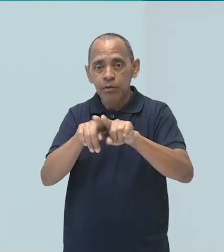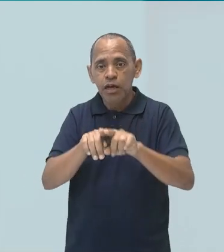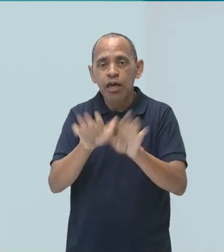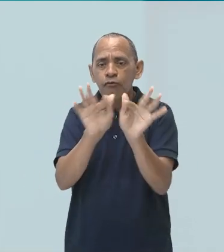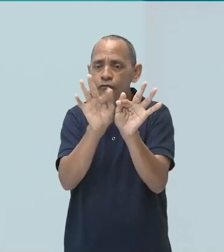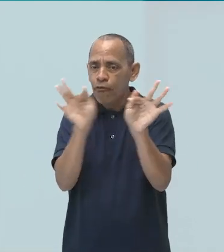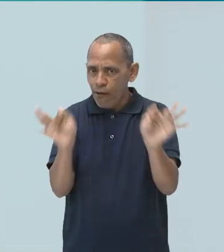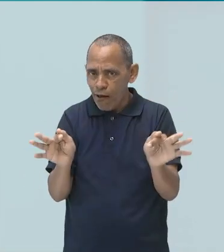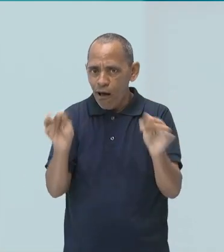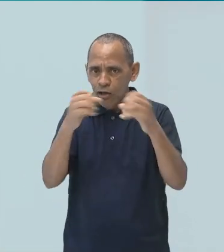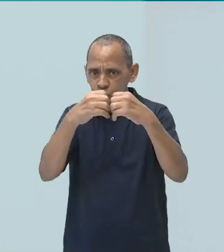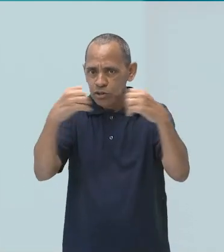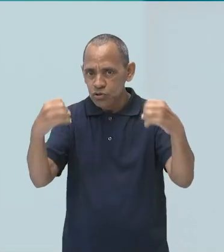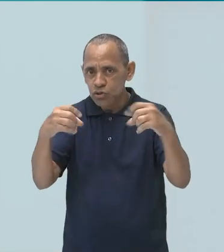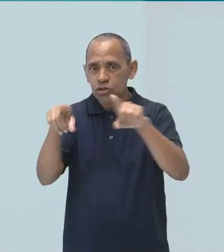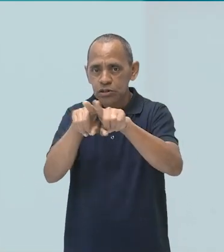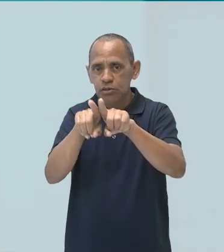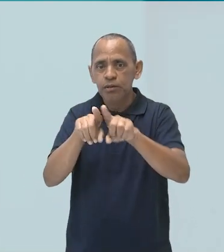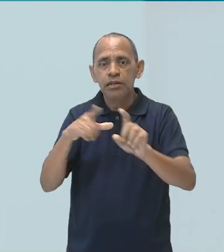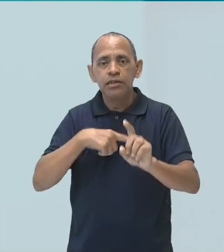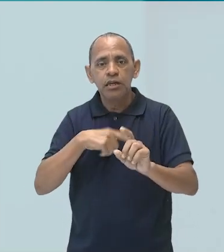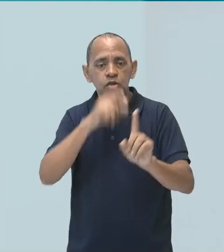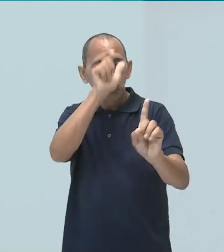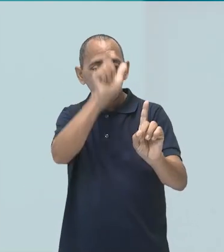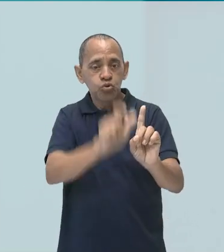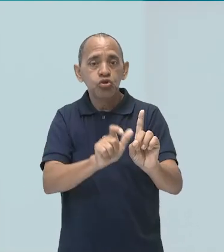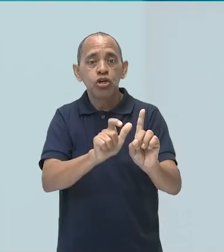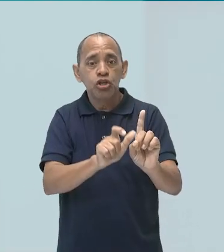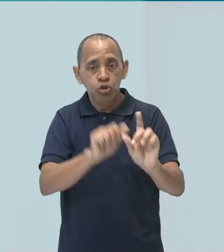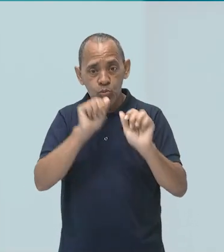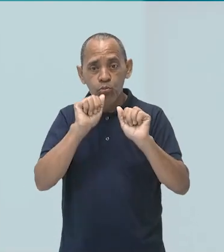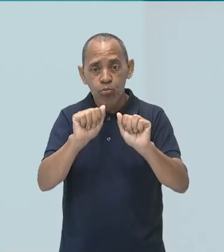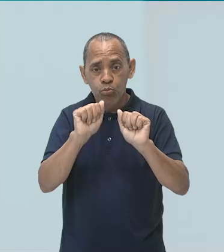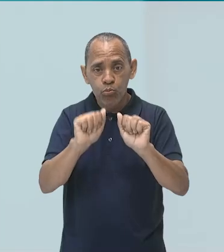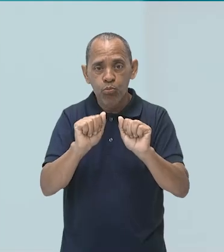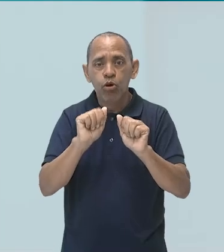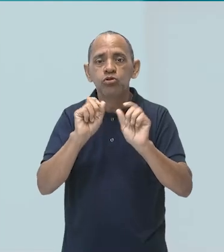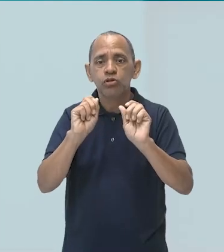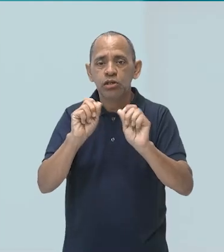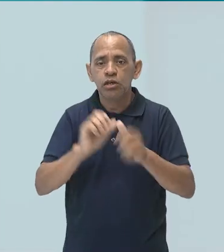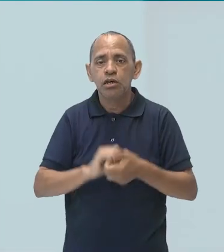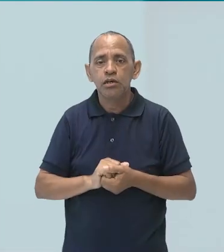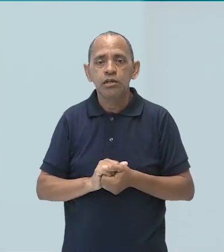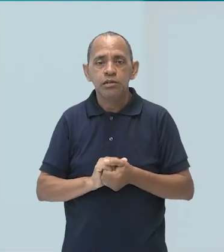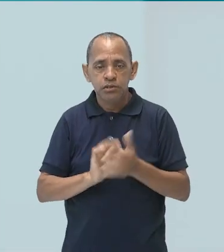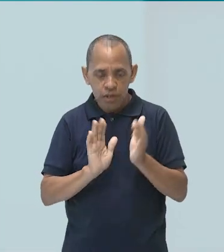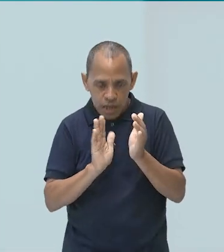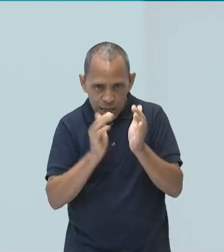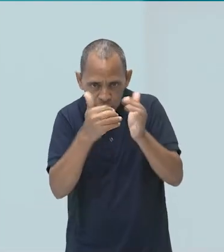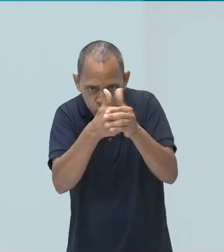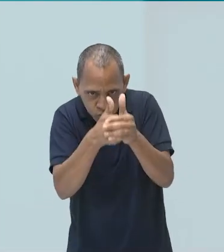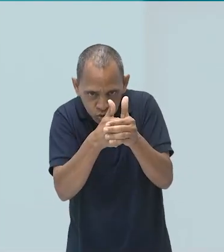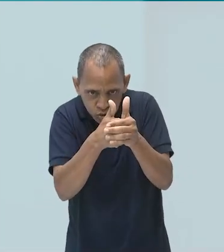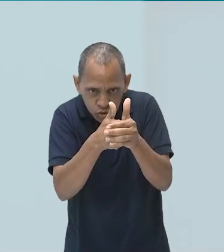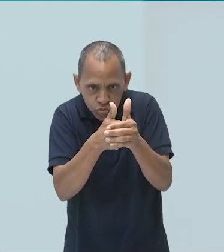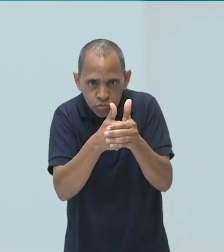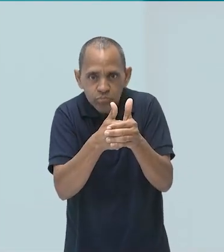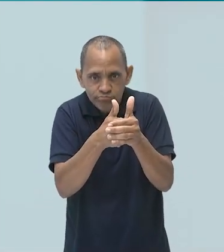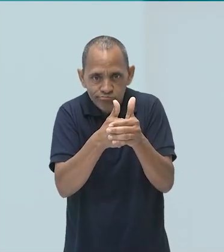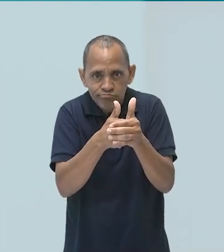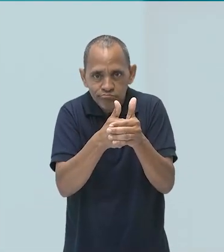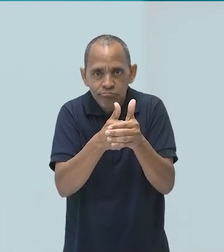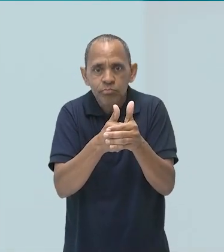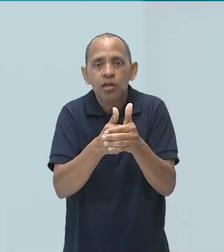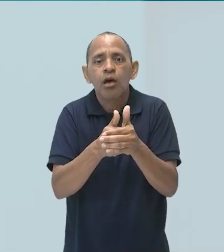e orações em que o sujeito ele pode ser omitido, pode estar